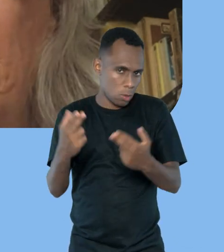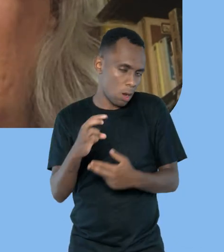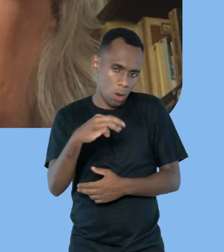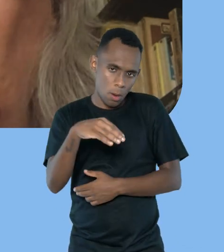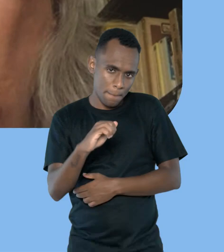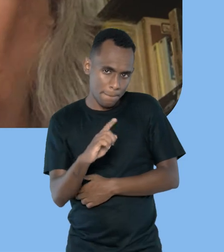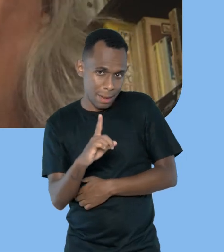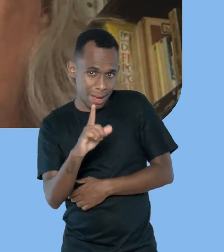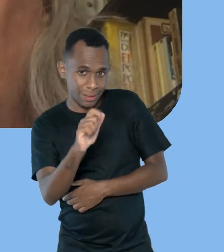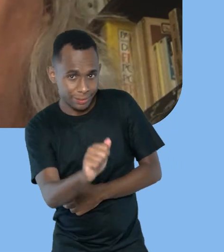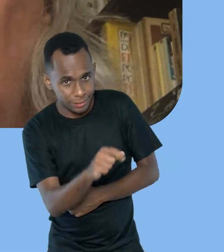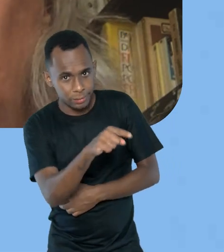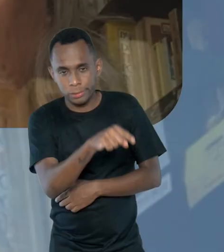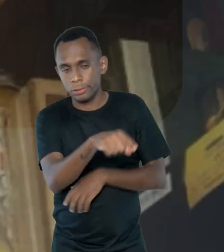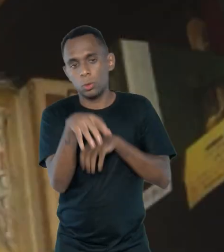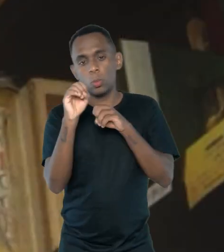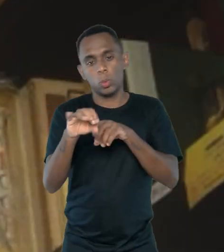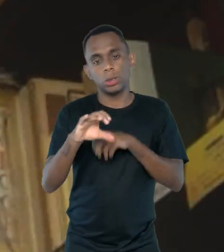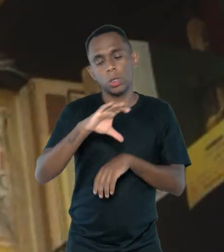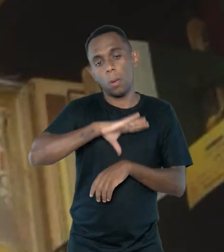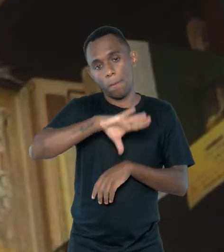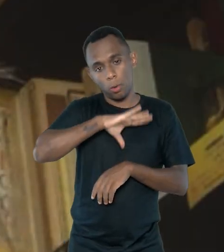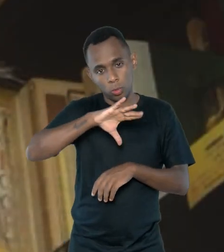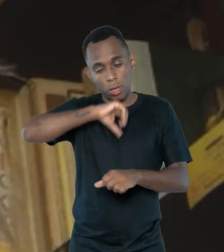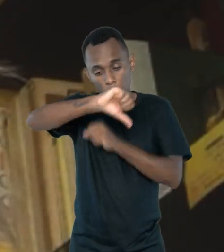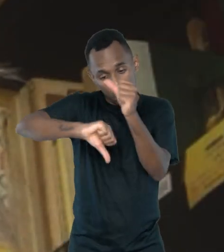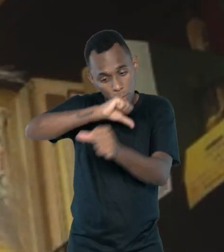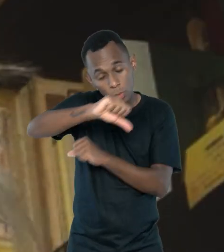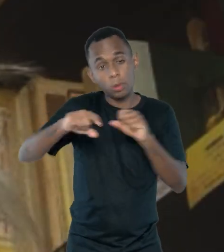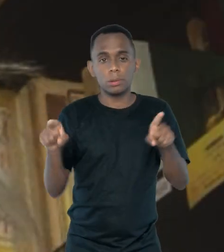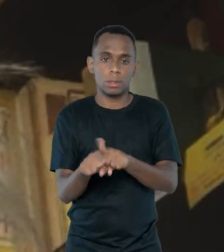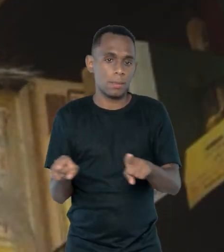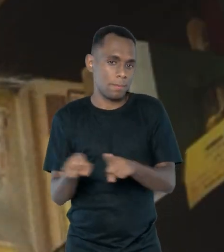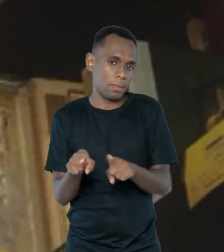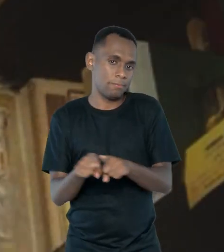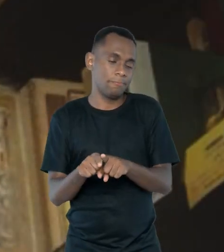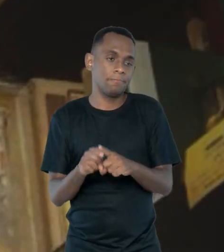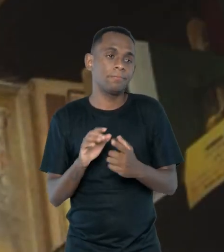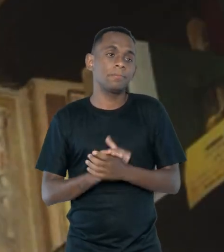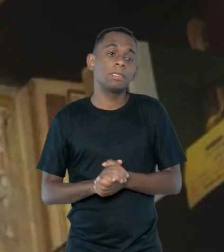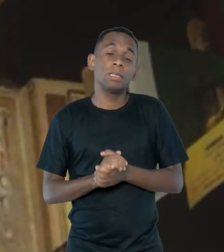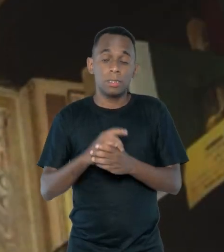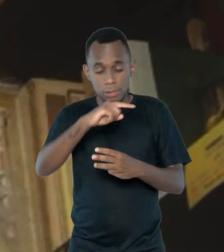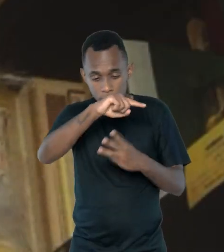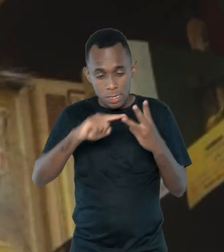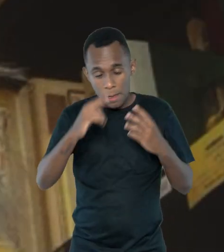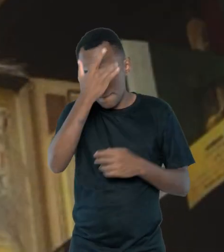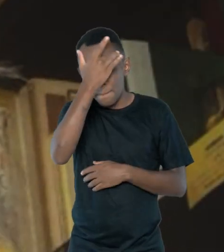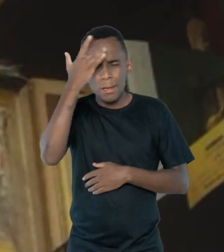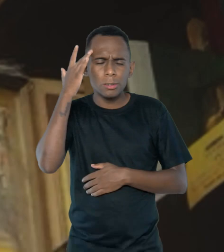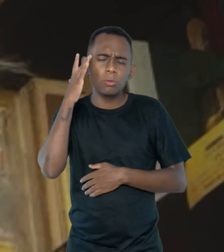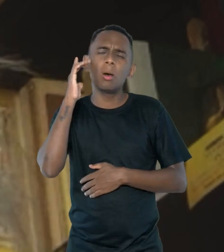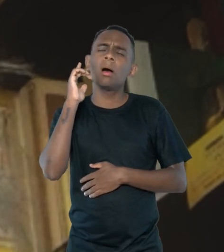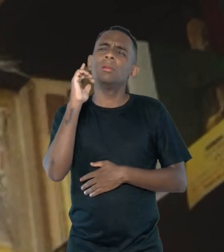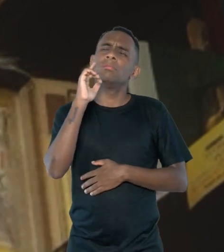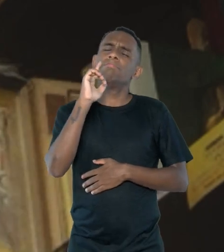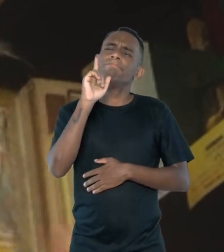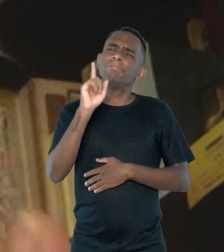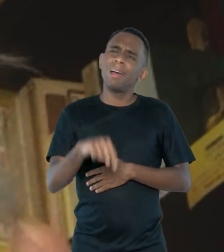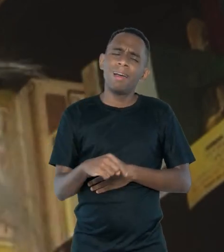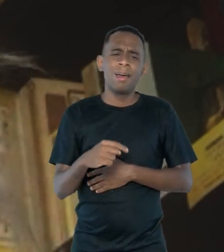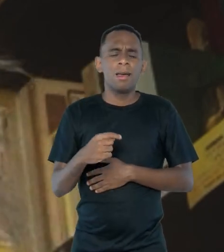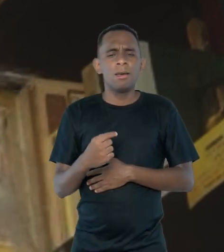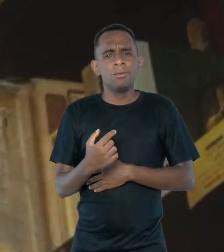a concepção de ensino de língua portuguesa no Brasil também. Então, essas pessoas foram muito,